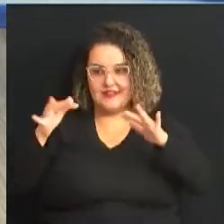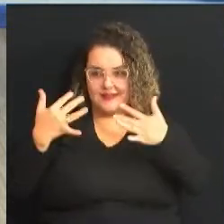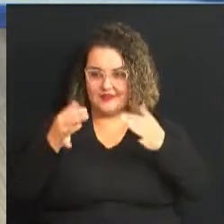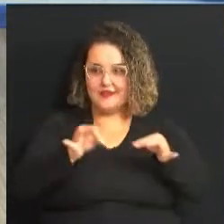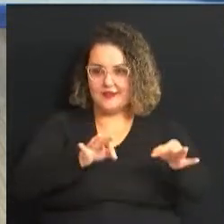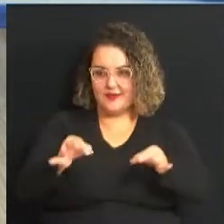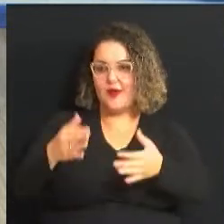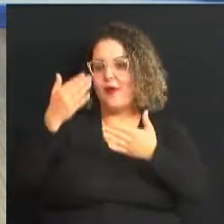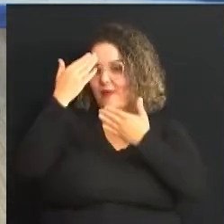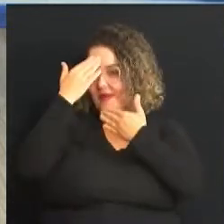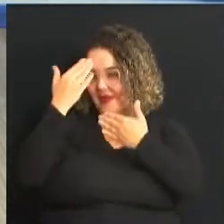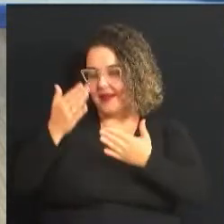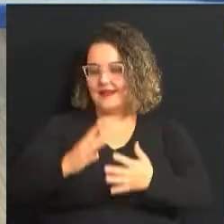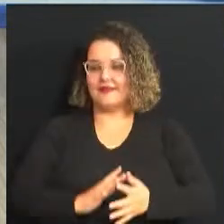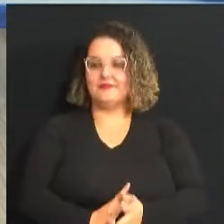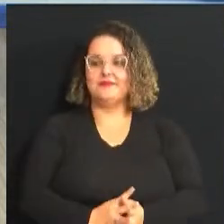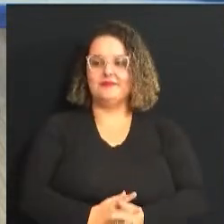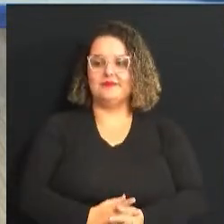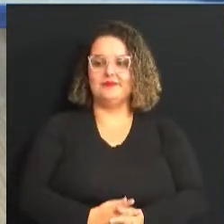Muito obrigada.